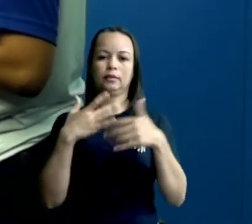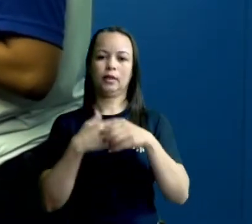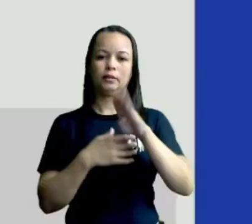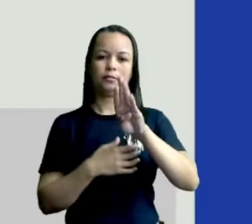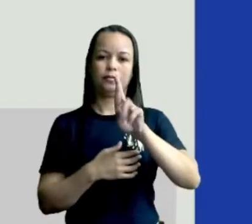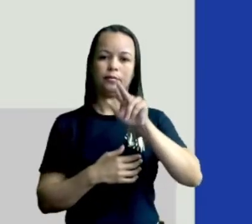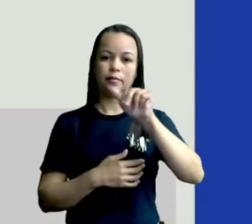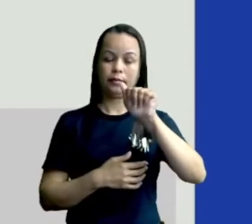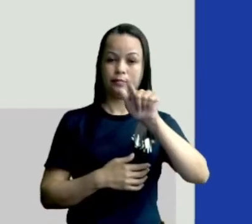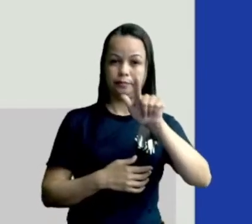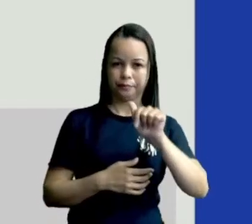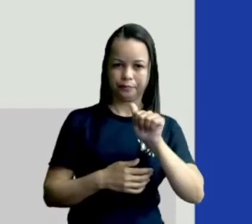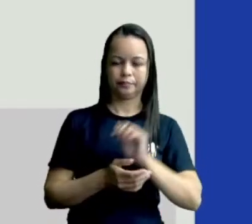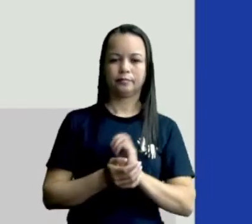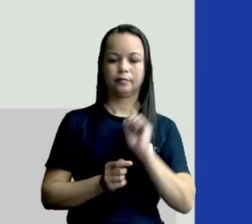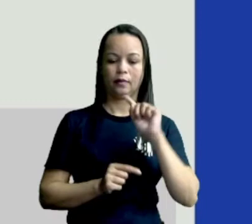perfeito.